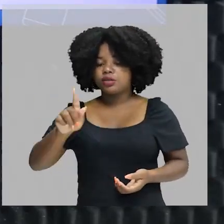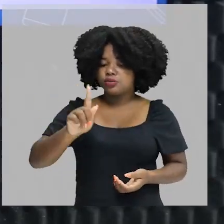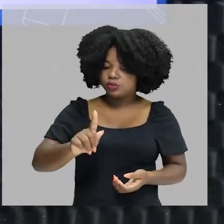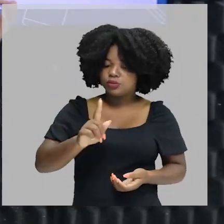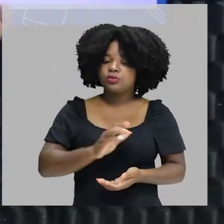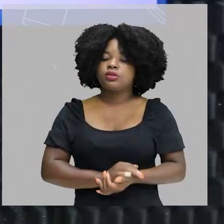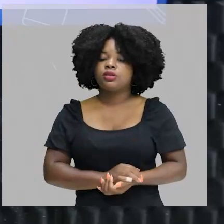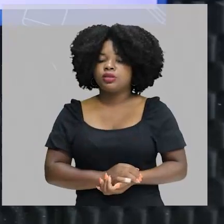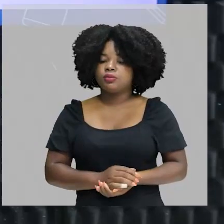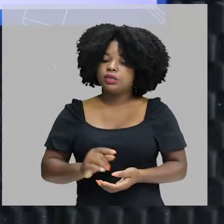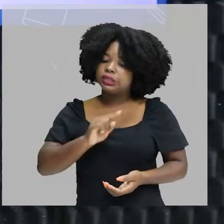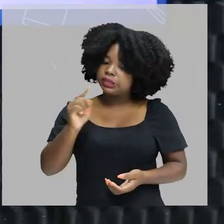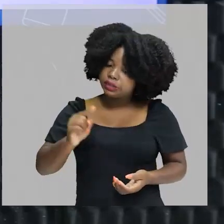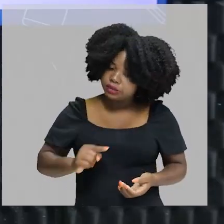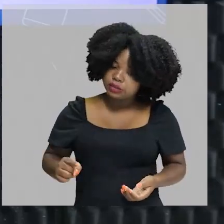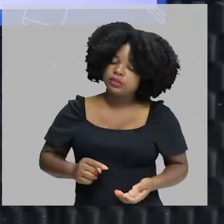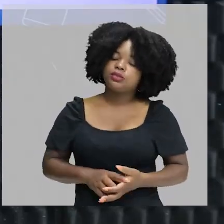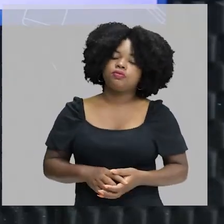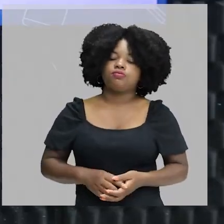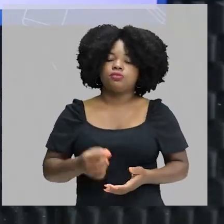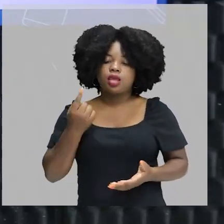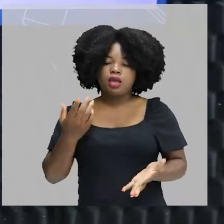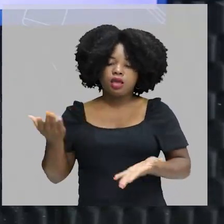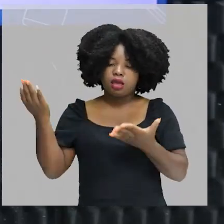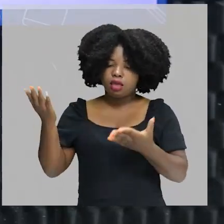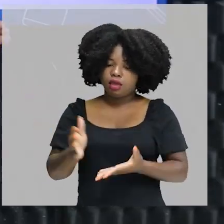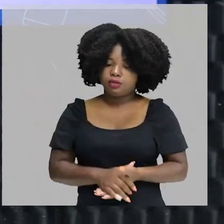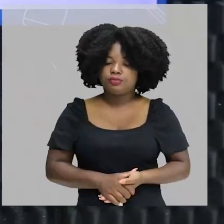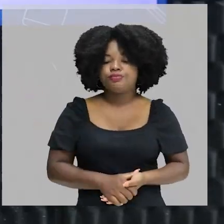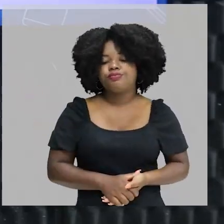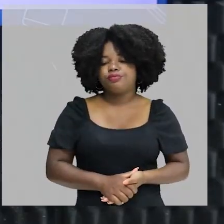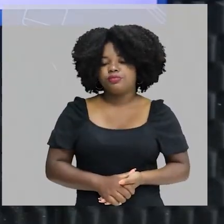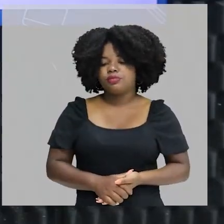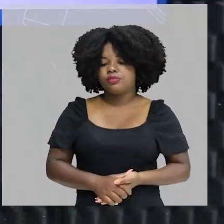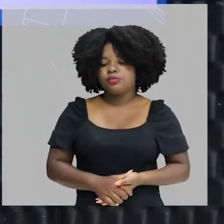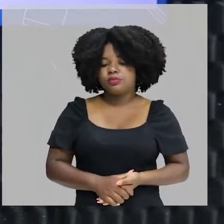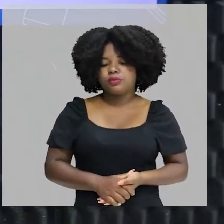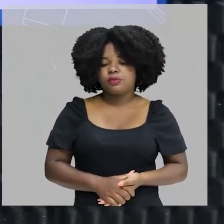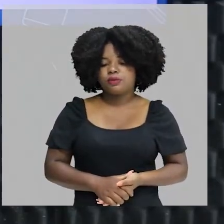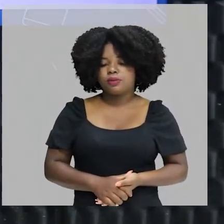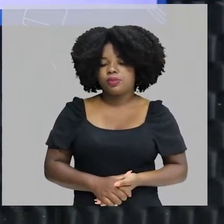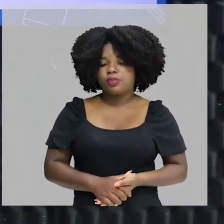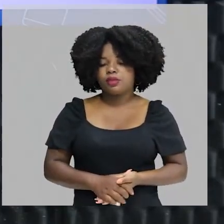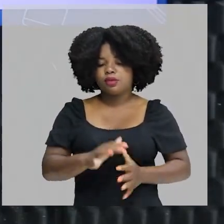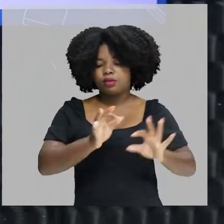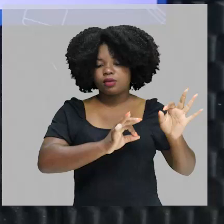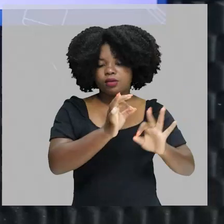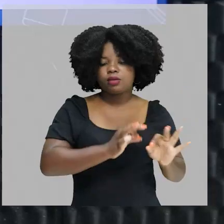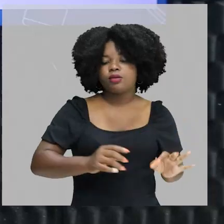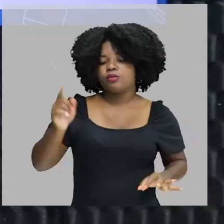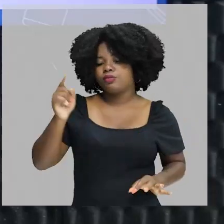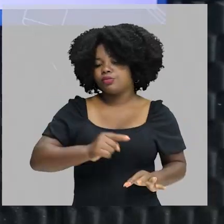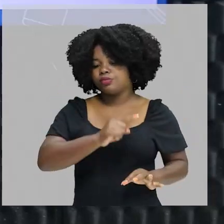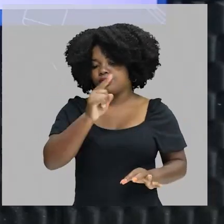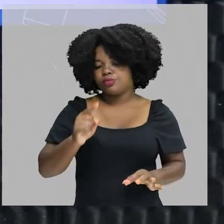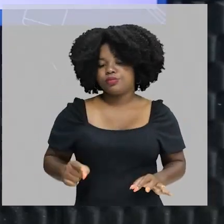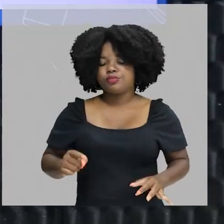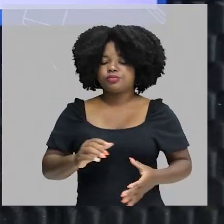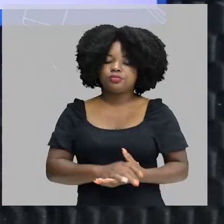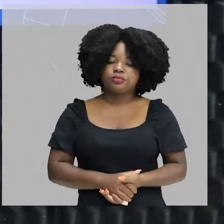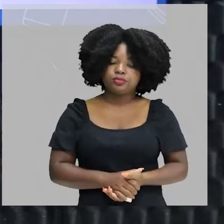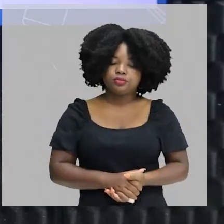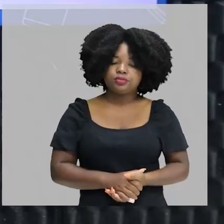do SO2. 24 gramas vai produzir Z. Estabelecendo a regra de 3, meio pelo